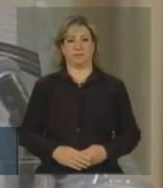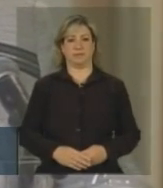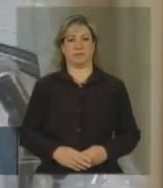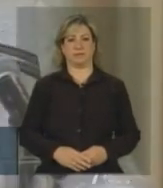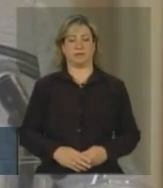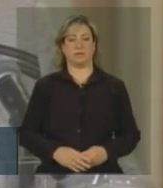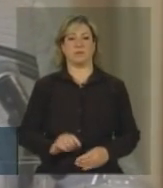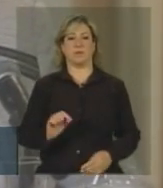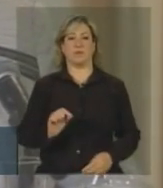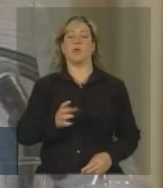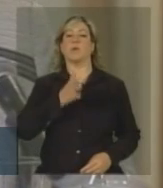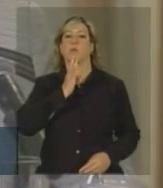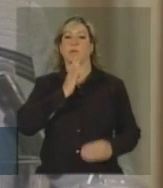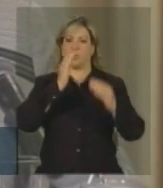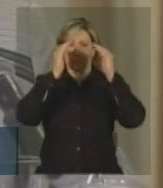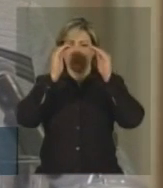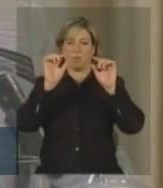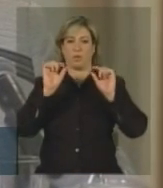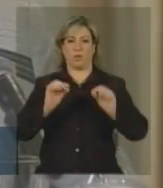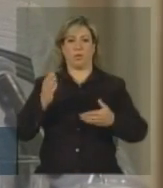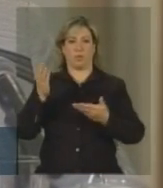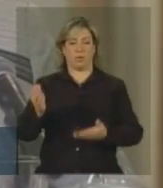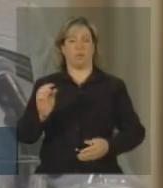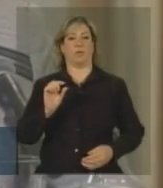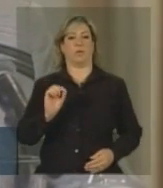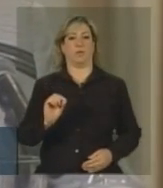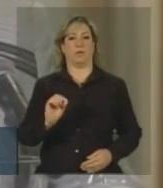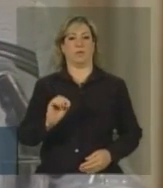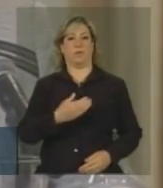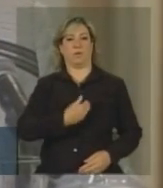O reconhecimento do Estado palestino,